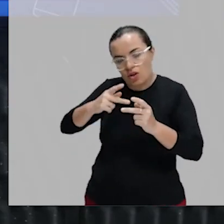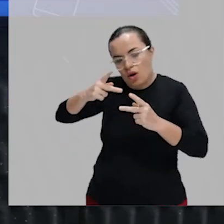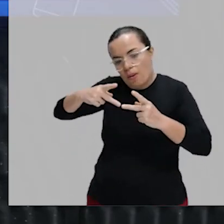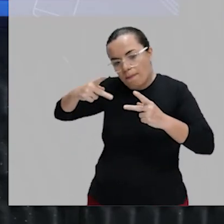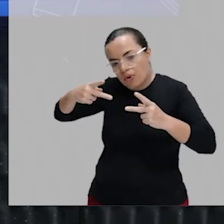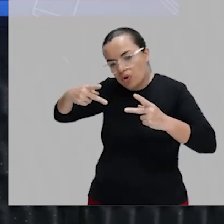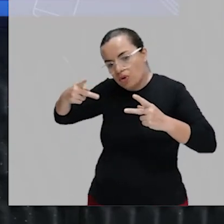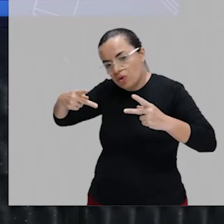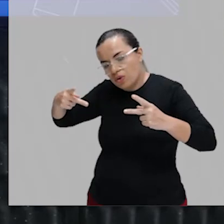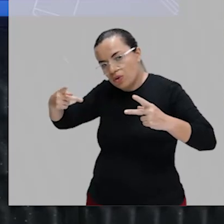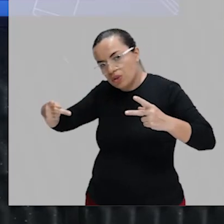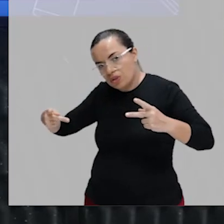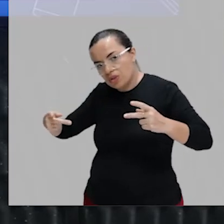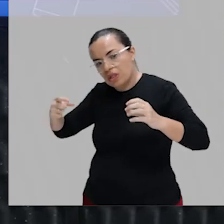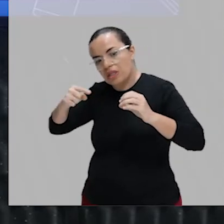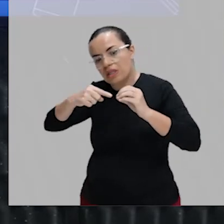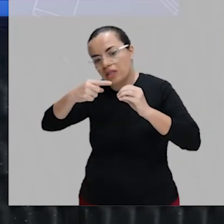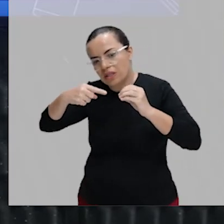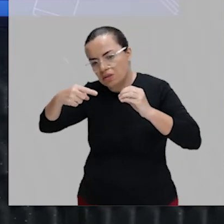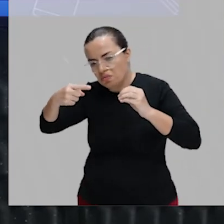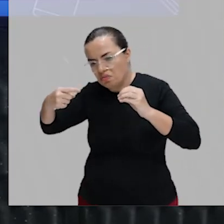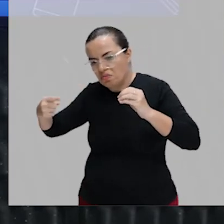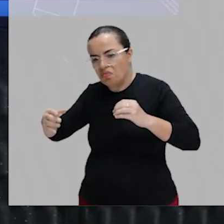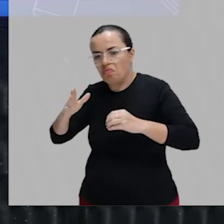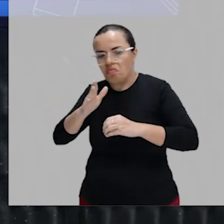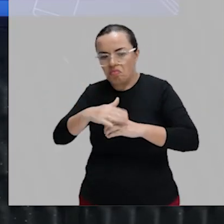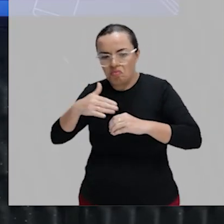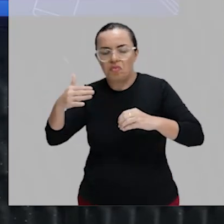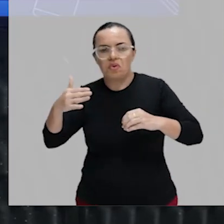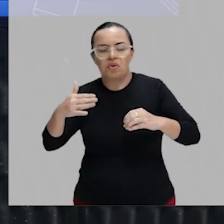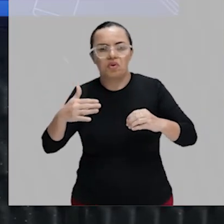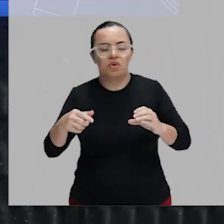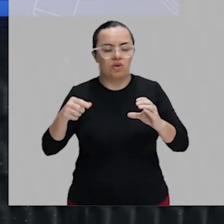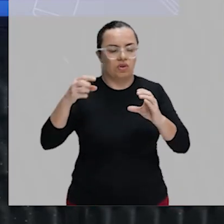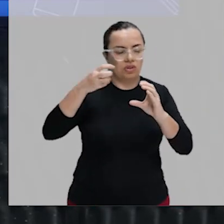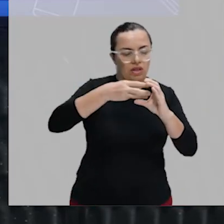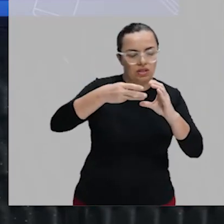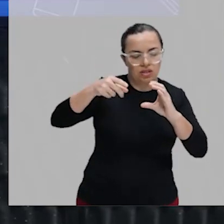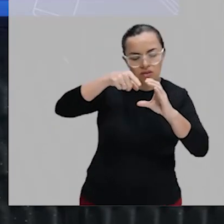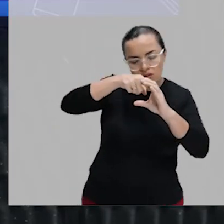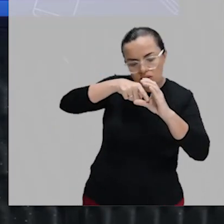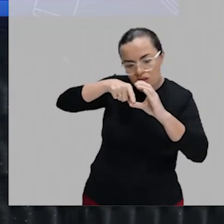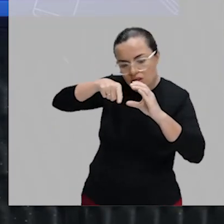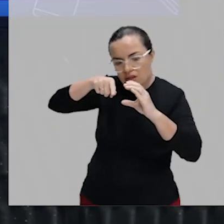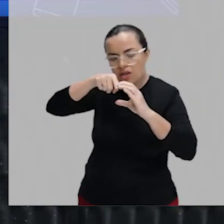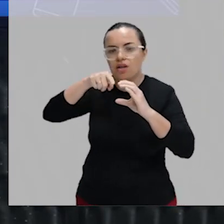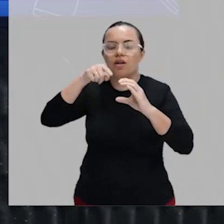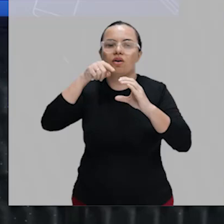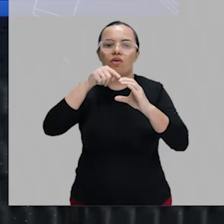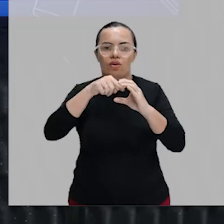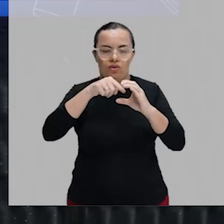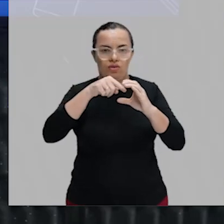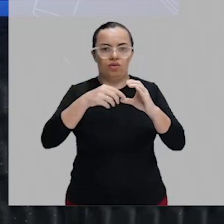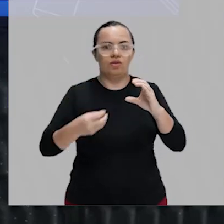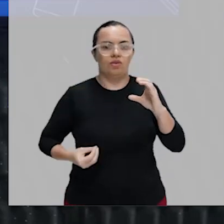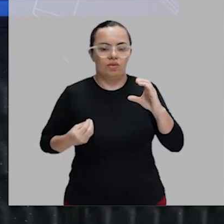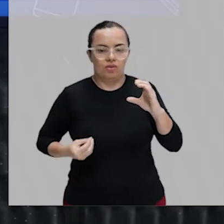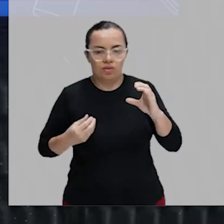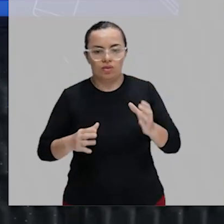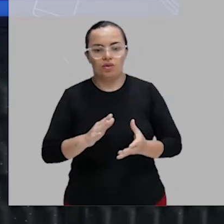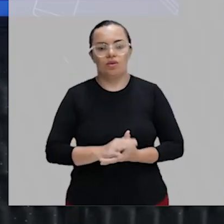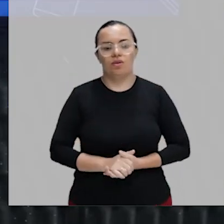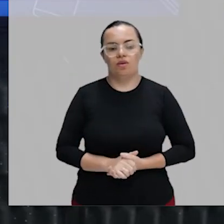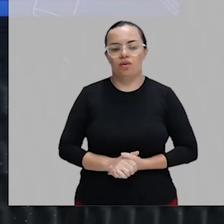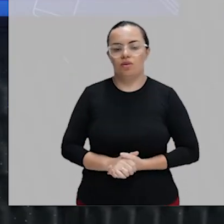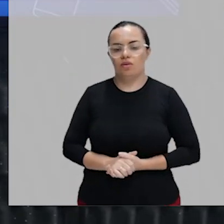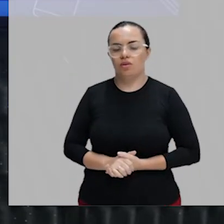actina, ela é a proteína mais abundante nos organismos eucarióticos. Então, os filamentos, microfilamentos, são feitos